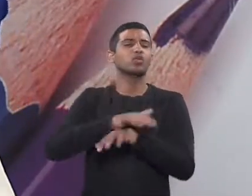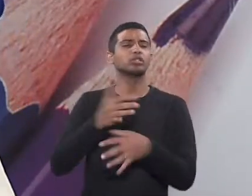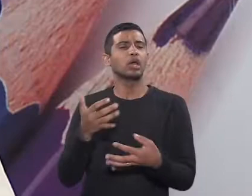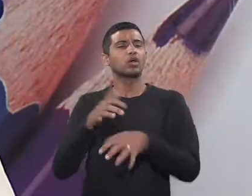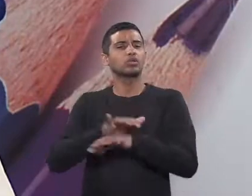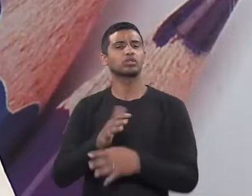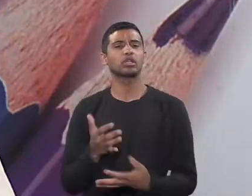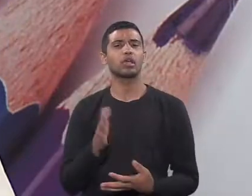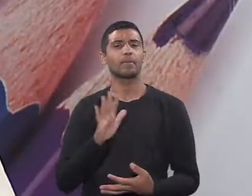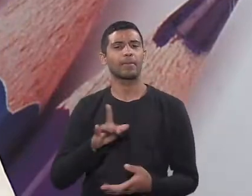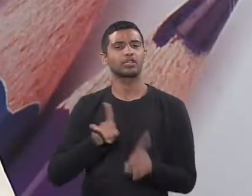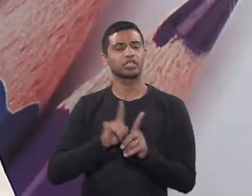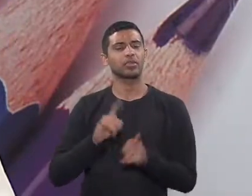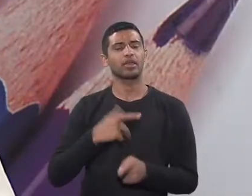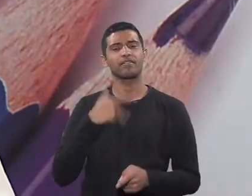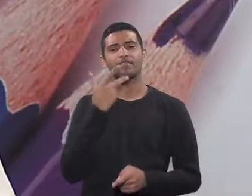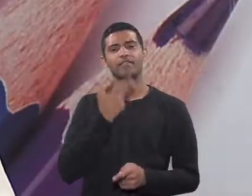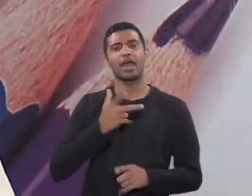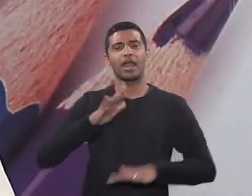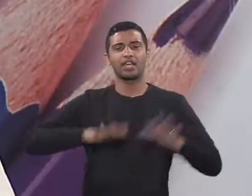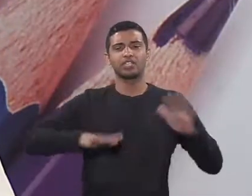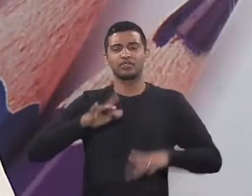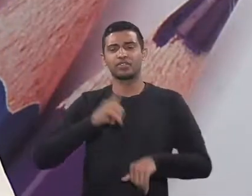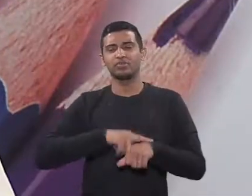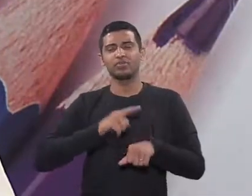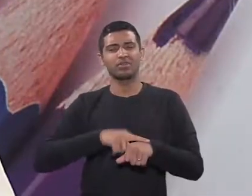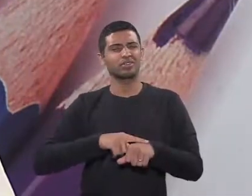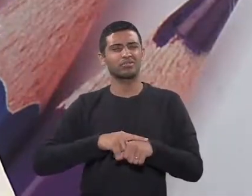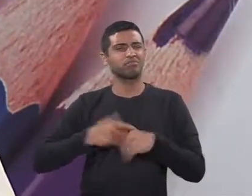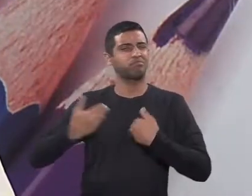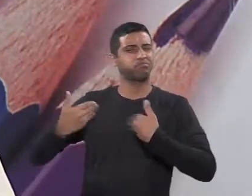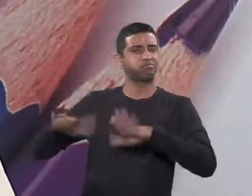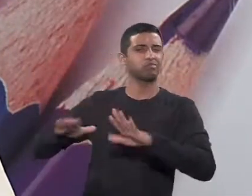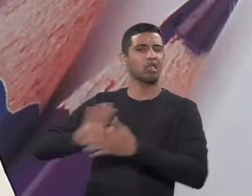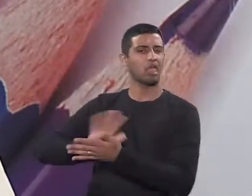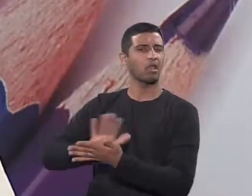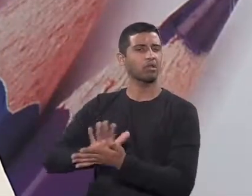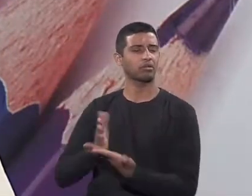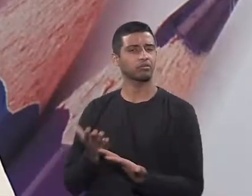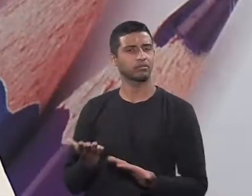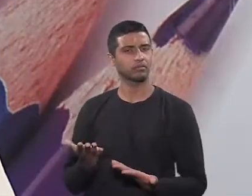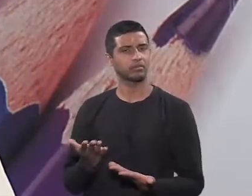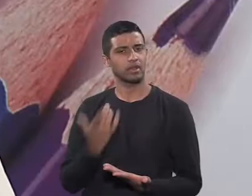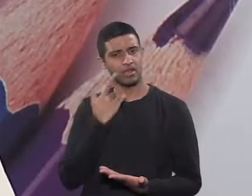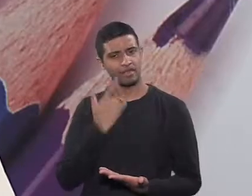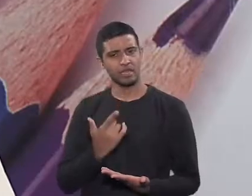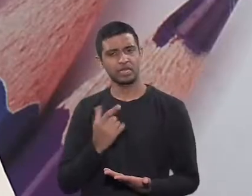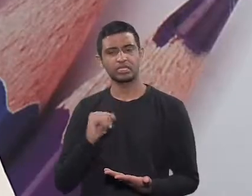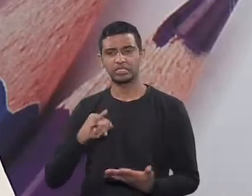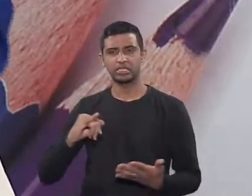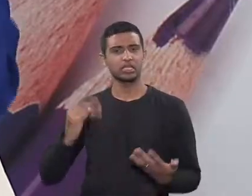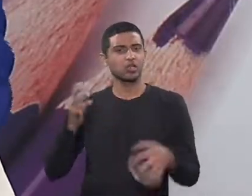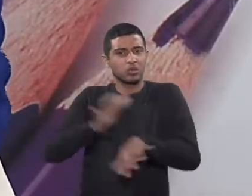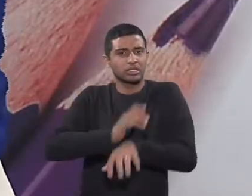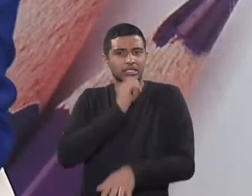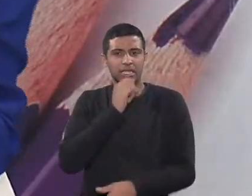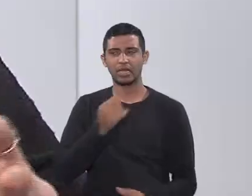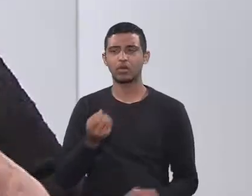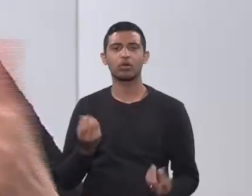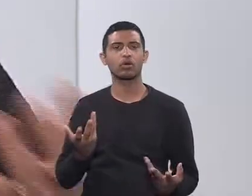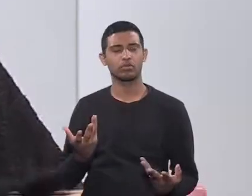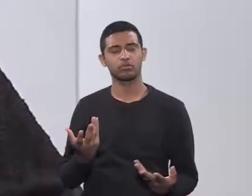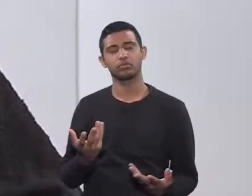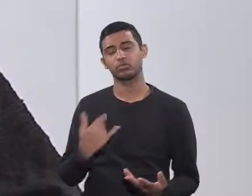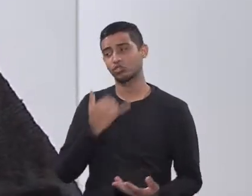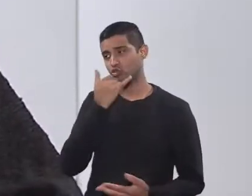também aqui está falando de momentos de exclusão e como essa exclusão ela ocorre. Que é uma exclusão,